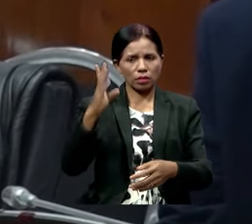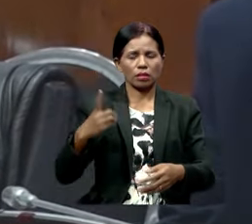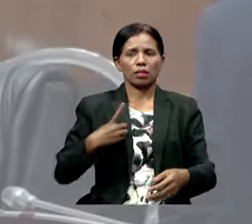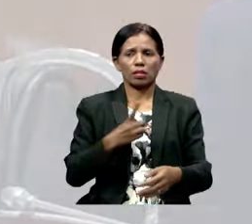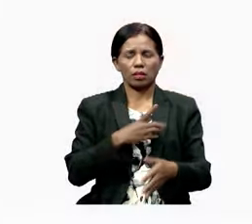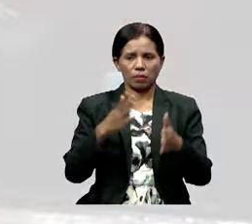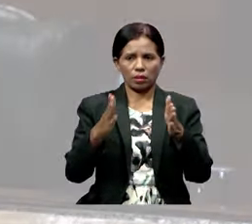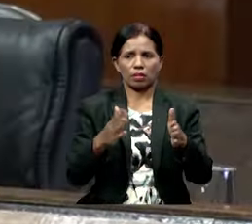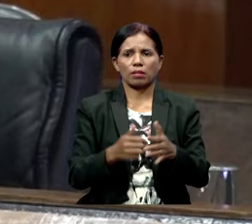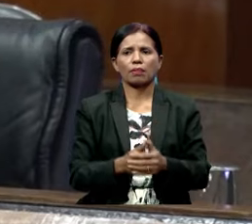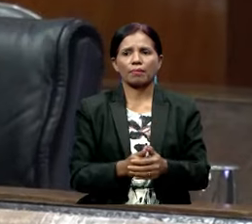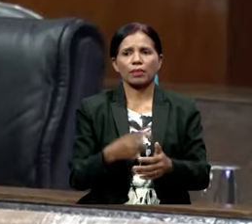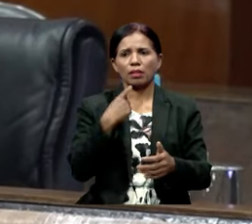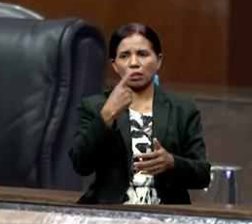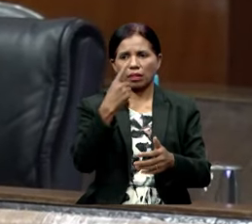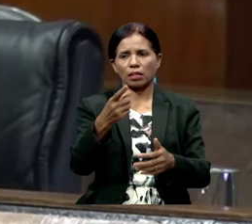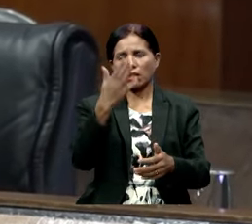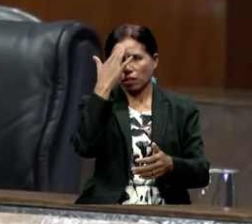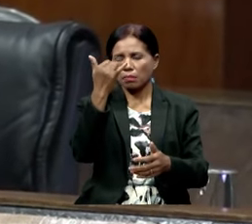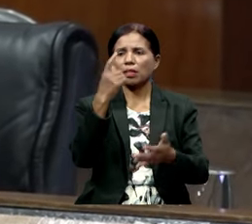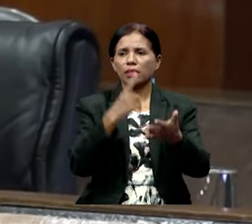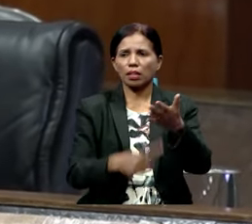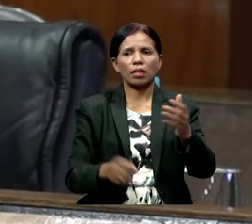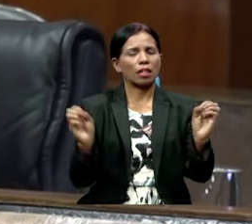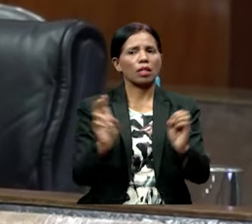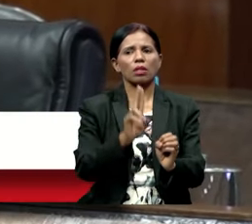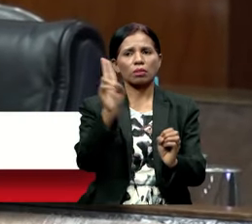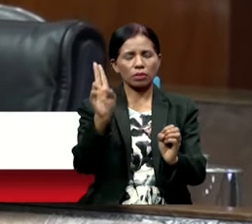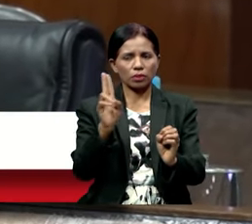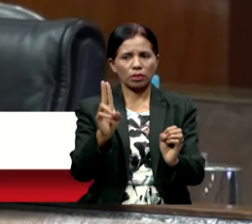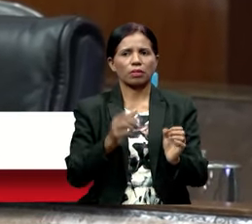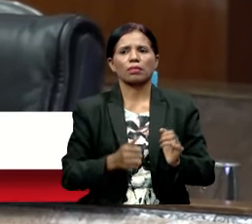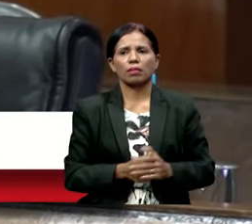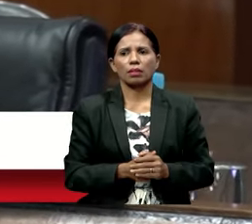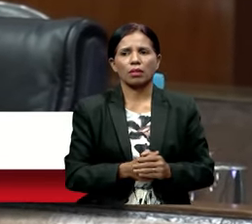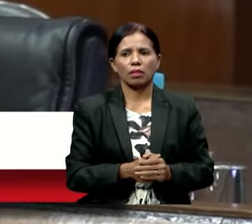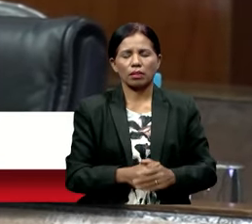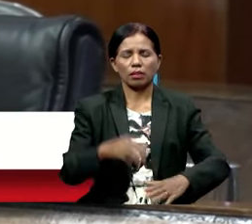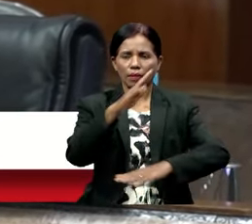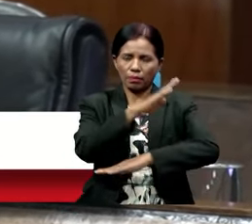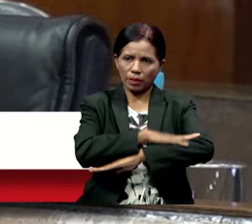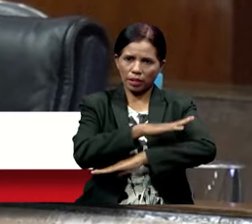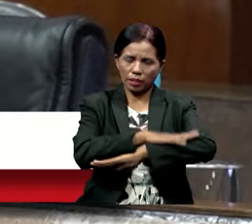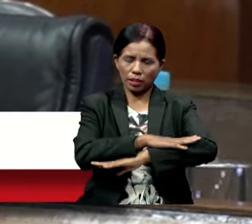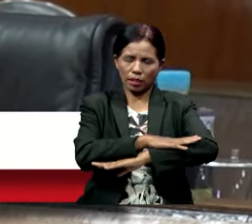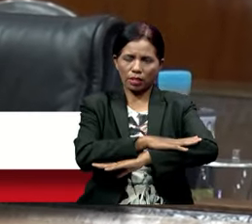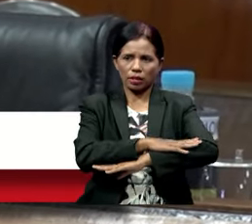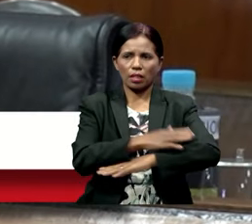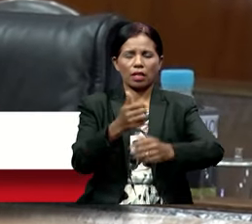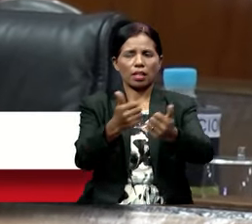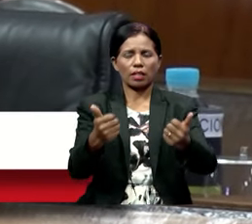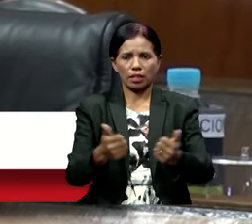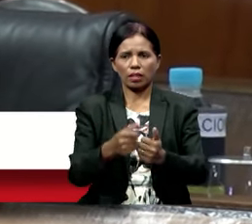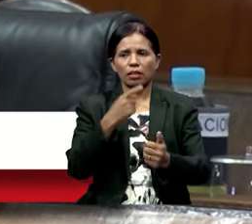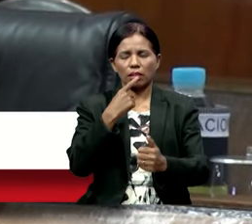lista votantes, terá-feira liberta, tamba saída, lá utiliza a lista votantes e a. Mesa Assembleia Aldeia Nian. E aí, a tu